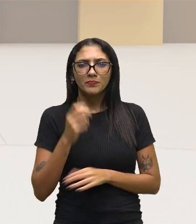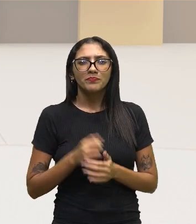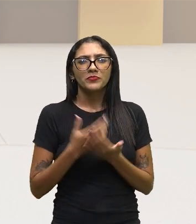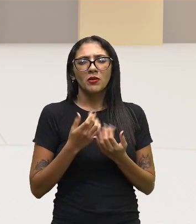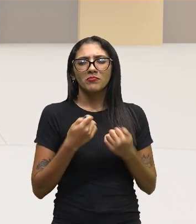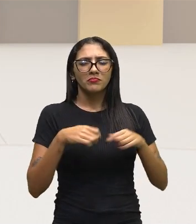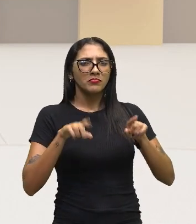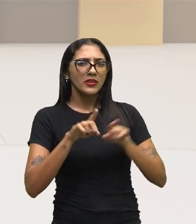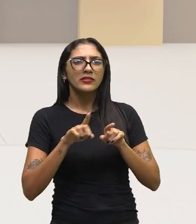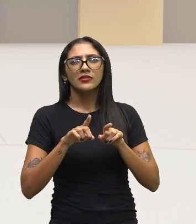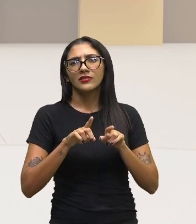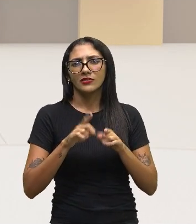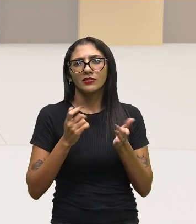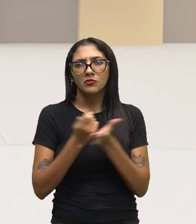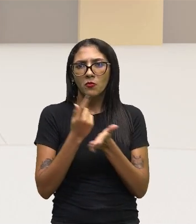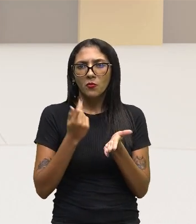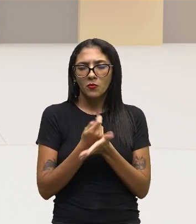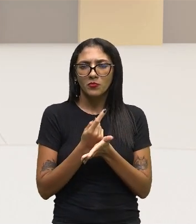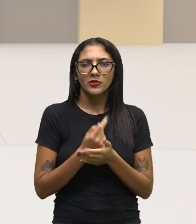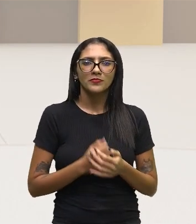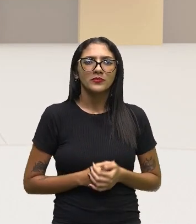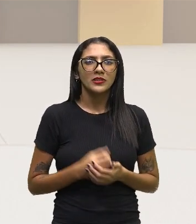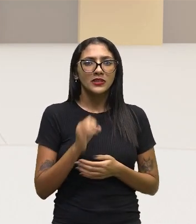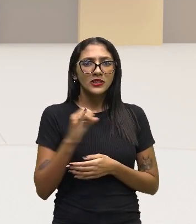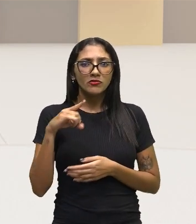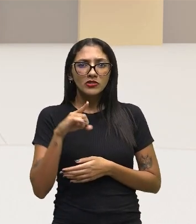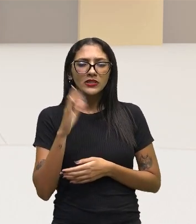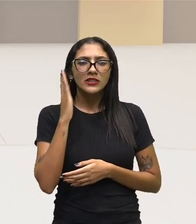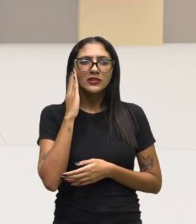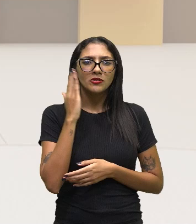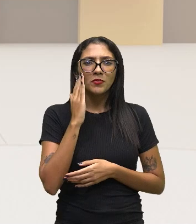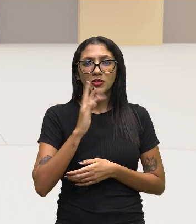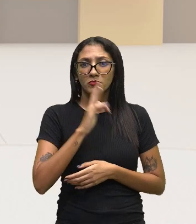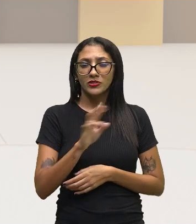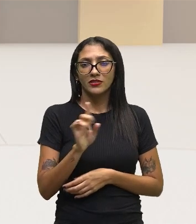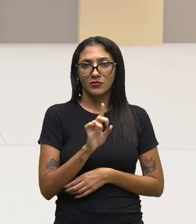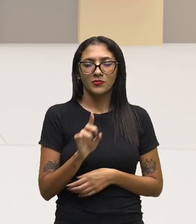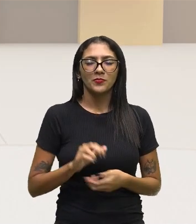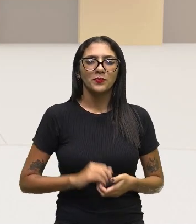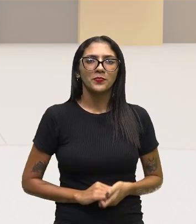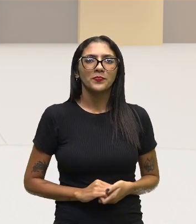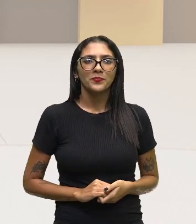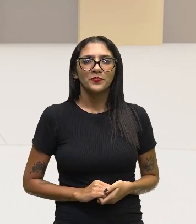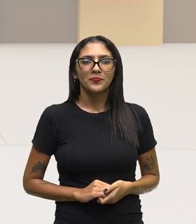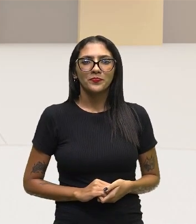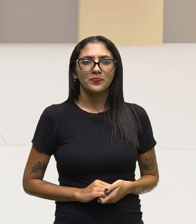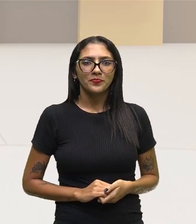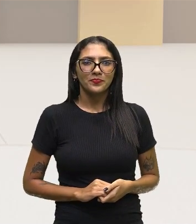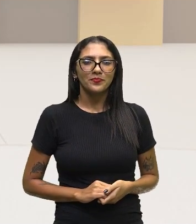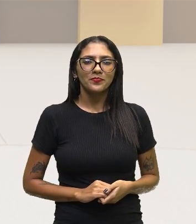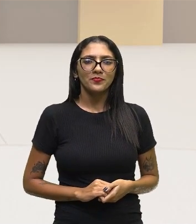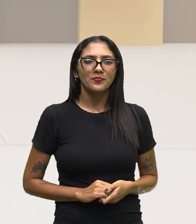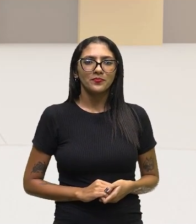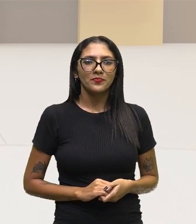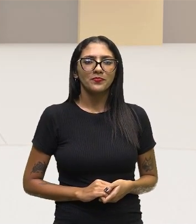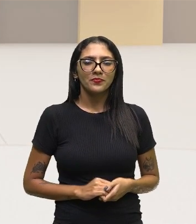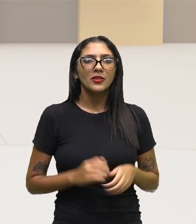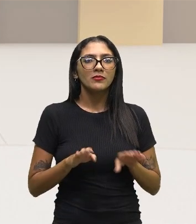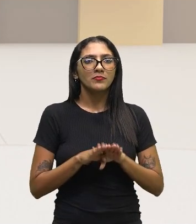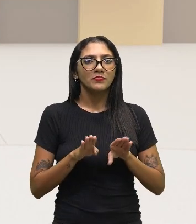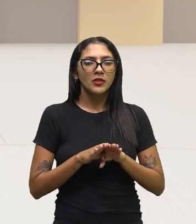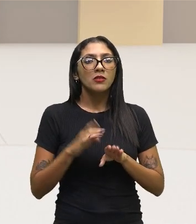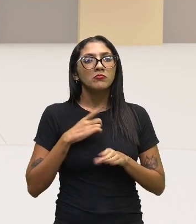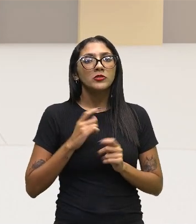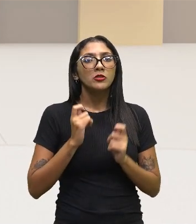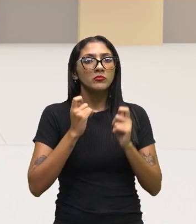precisava você ter feito, se você soubesse dizer não. E o que mais que a gente tem aqui, ó? Dessa maneira,